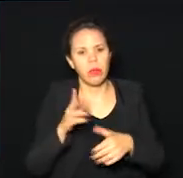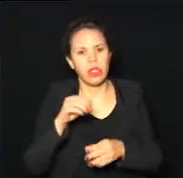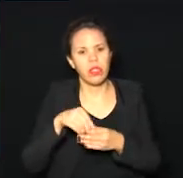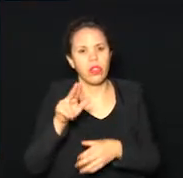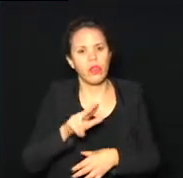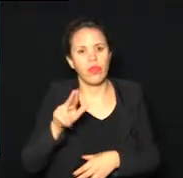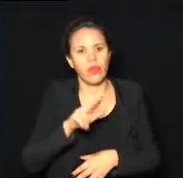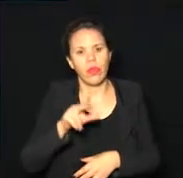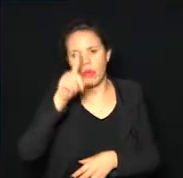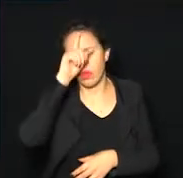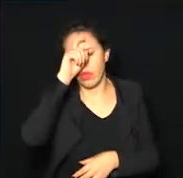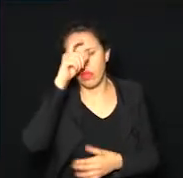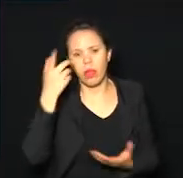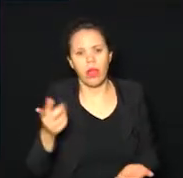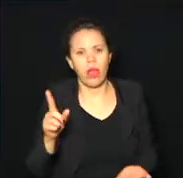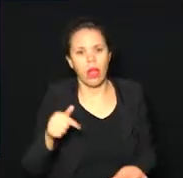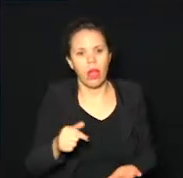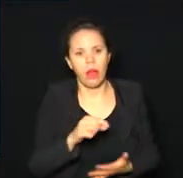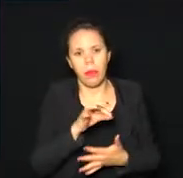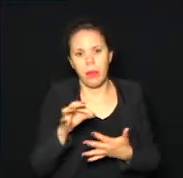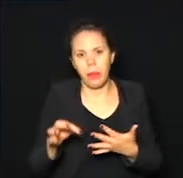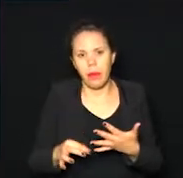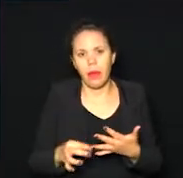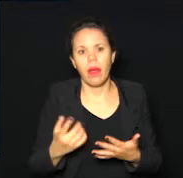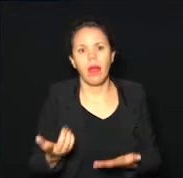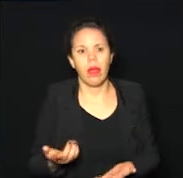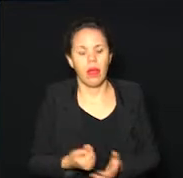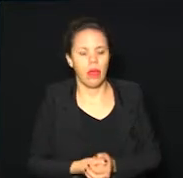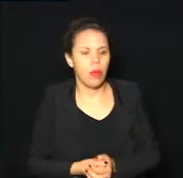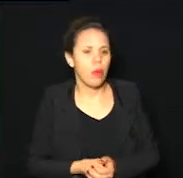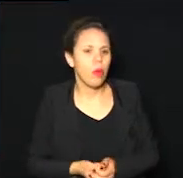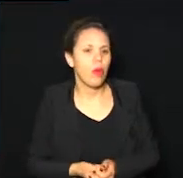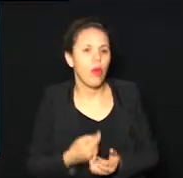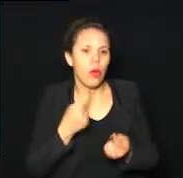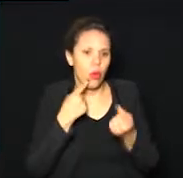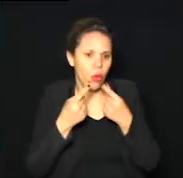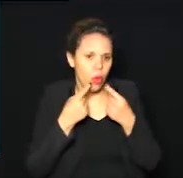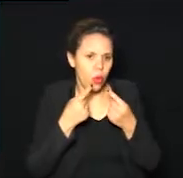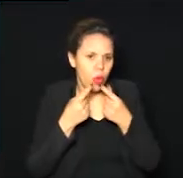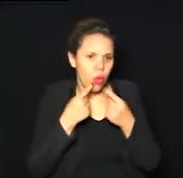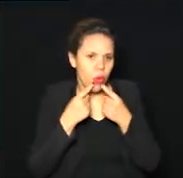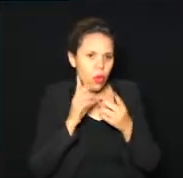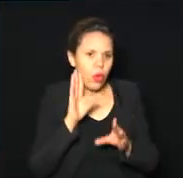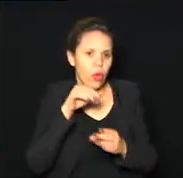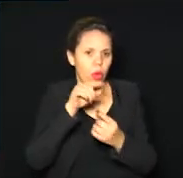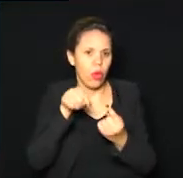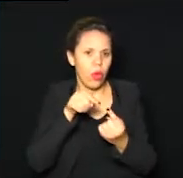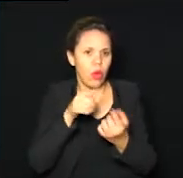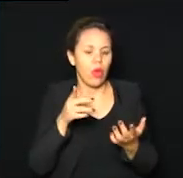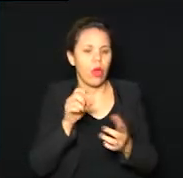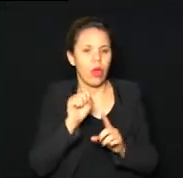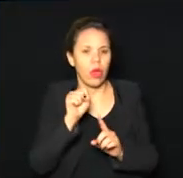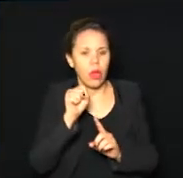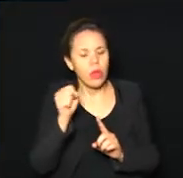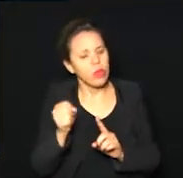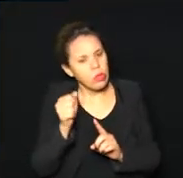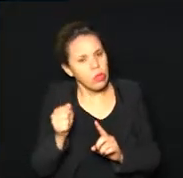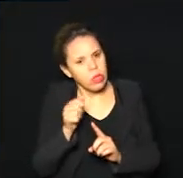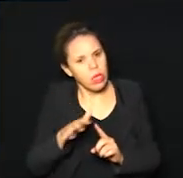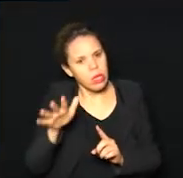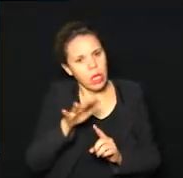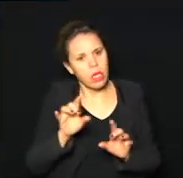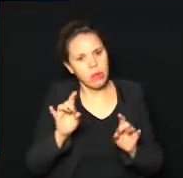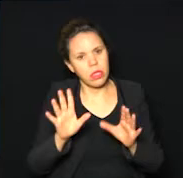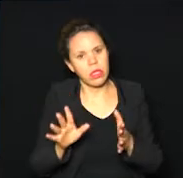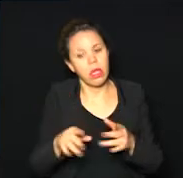Hospital Universidade é uma das pontas que dialoga diretamente com a sociedade, em especial com